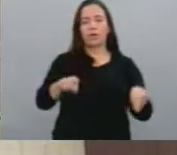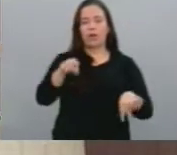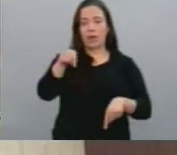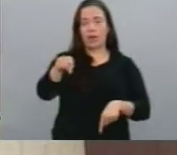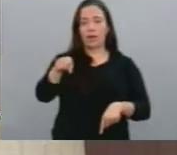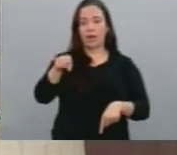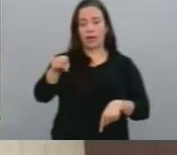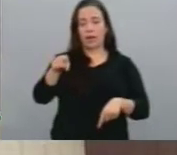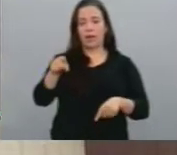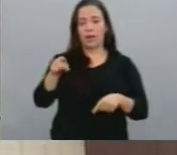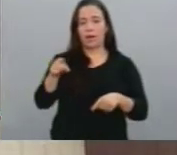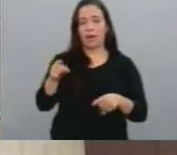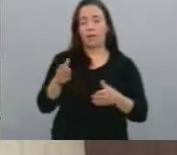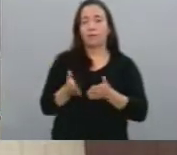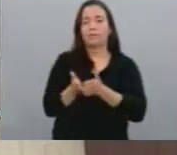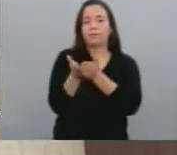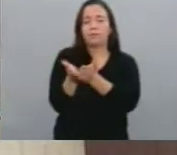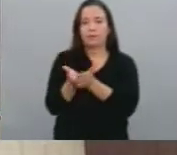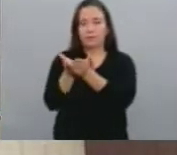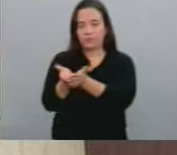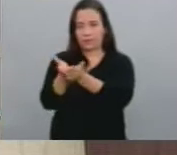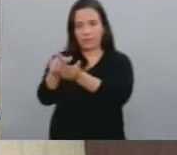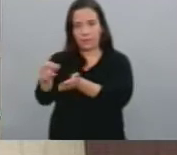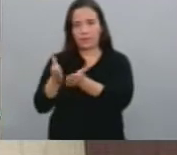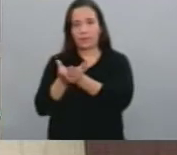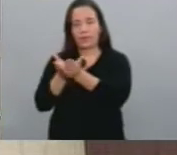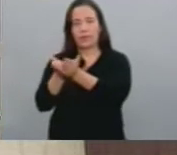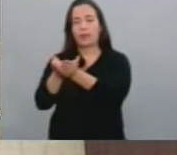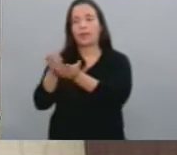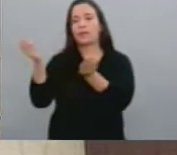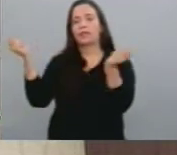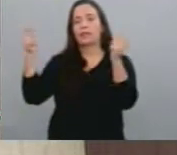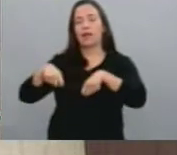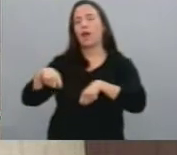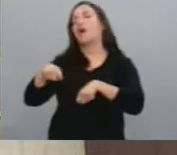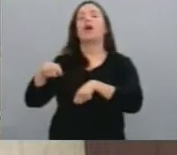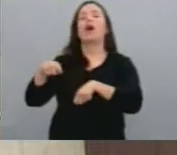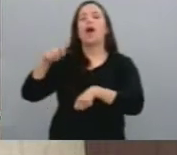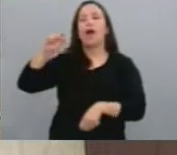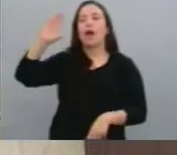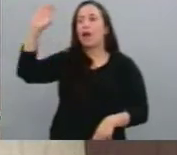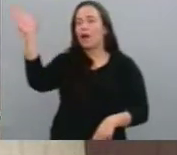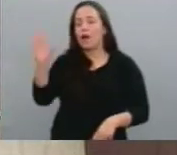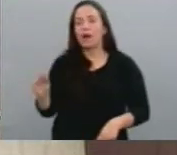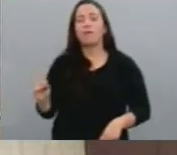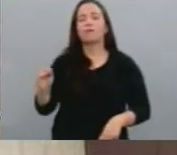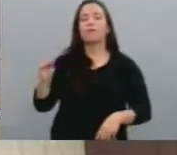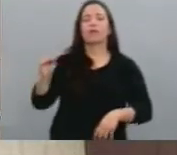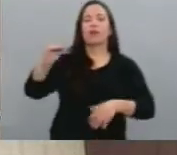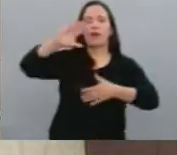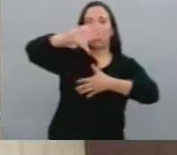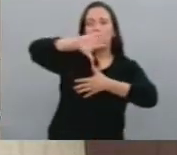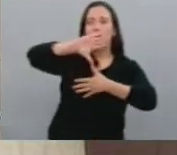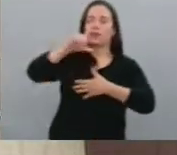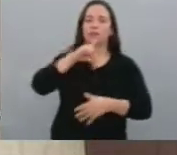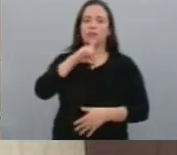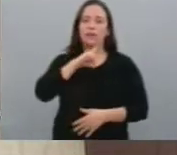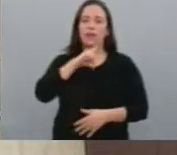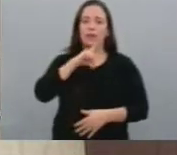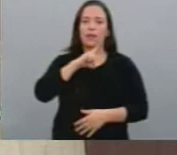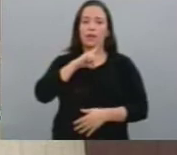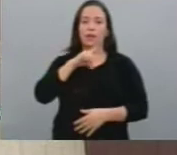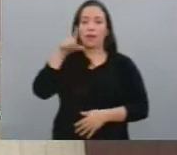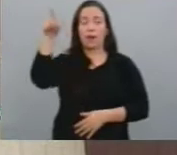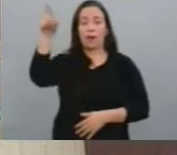aeroportuário intercontinental que nos ligasse melhor à América do Norte, à Europa, à África, ao restante da América Latina. Panamá saiu